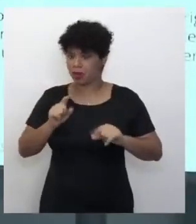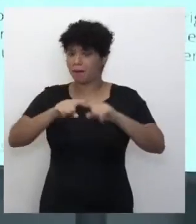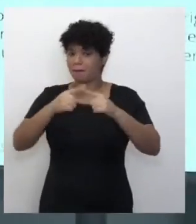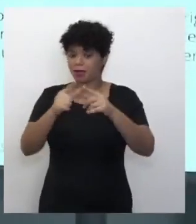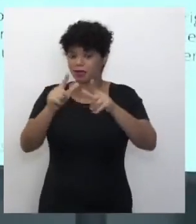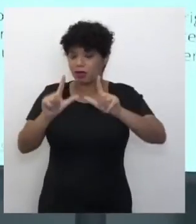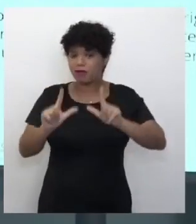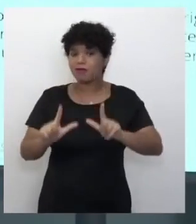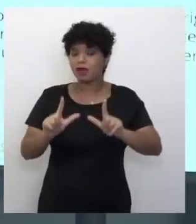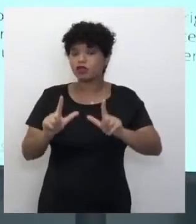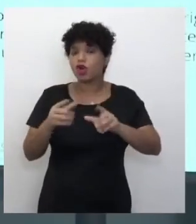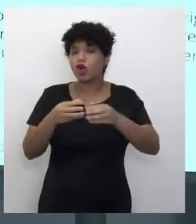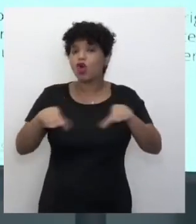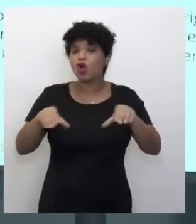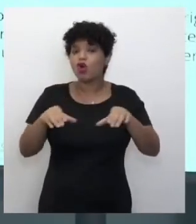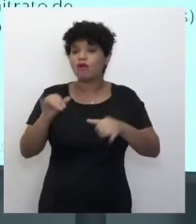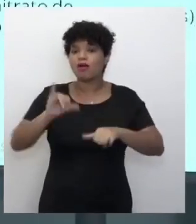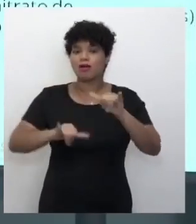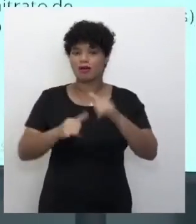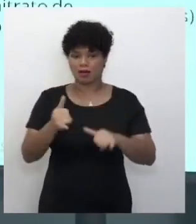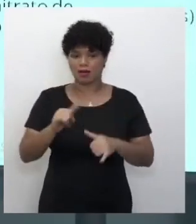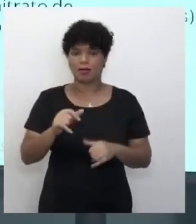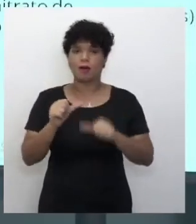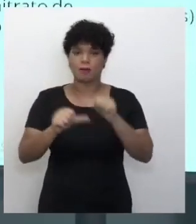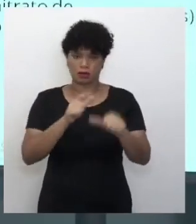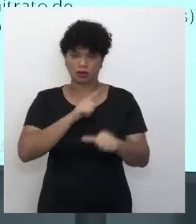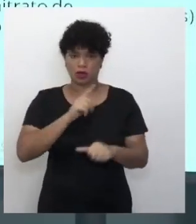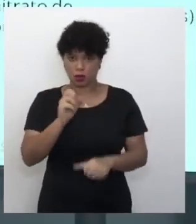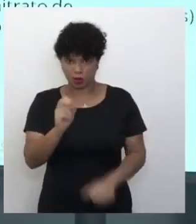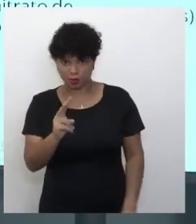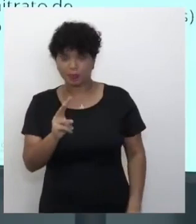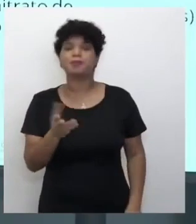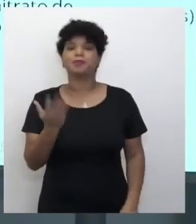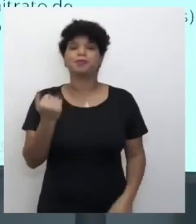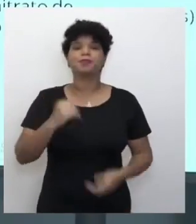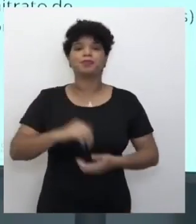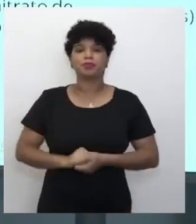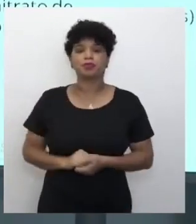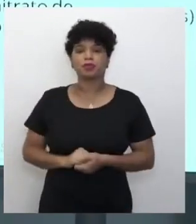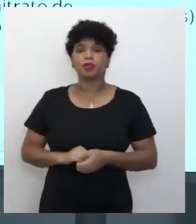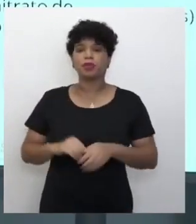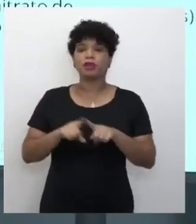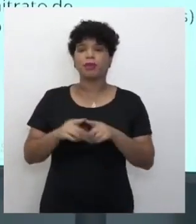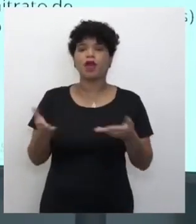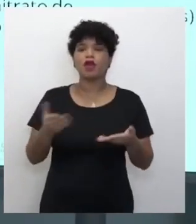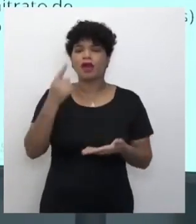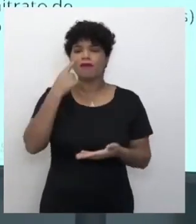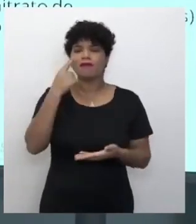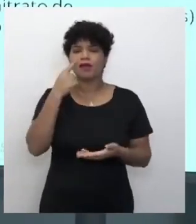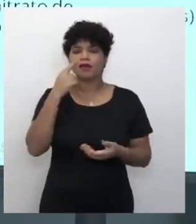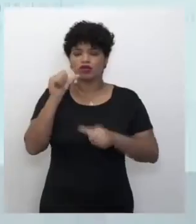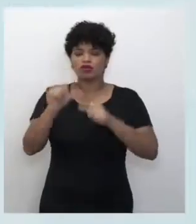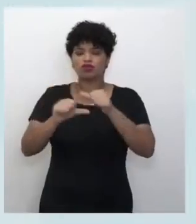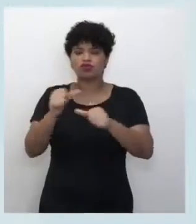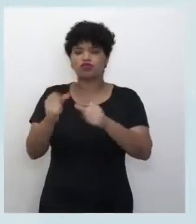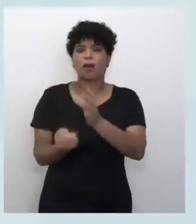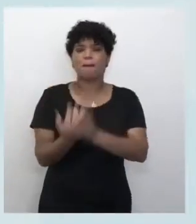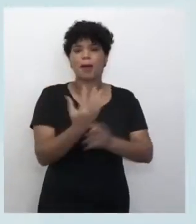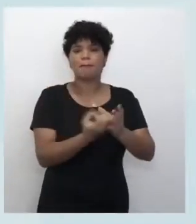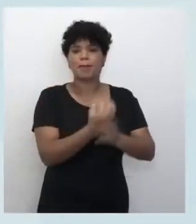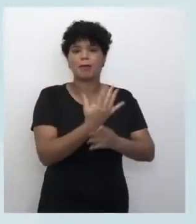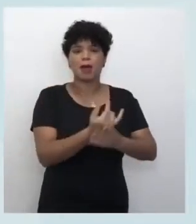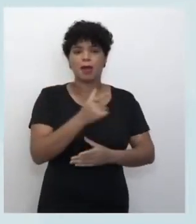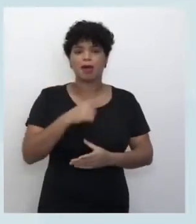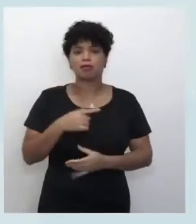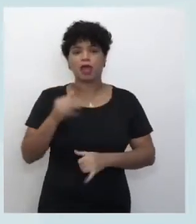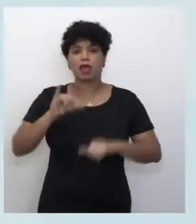frito já teve alteração na composição química, ok? E aí nós temos reações. As transformações químicas são